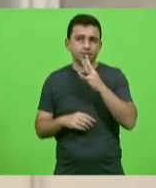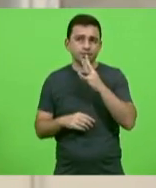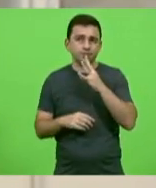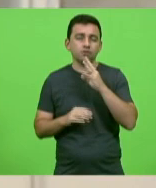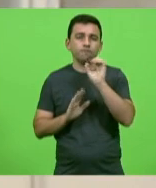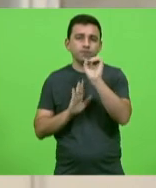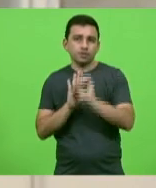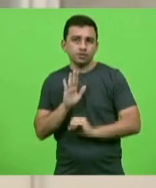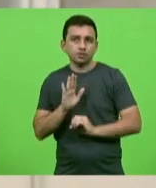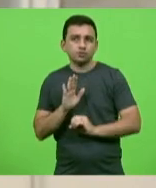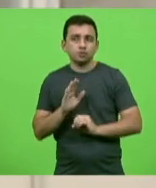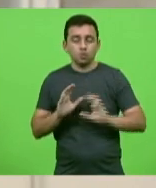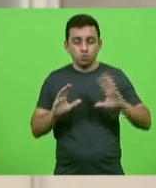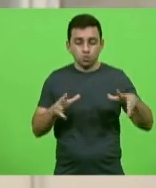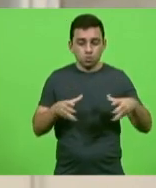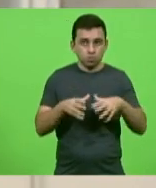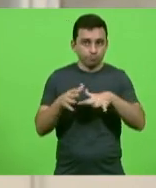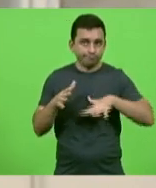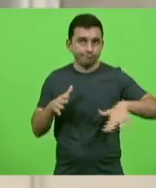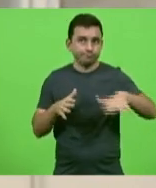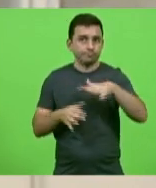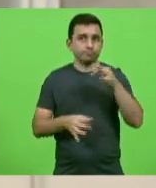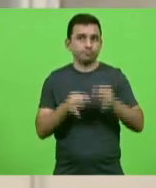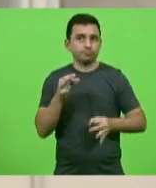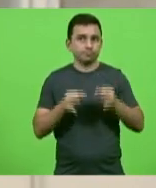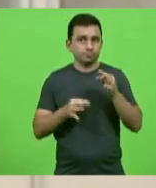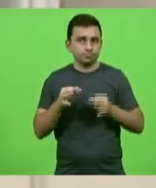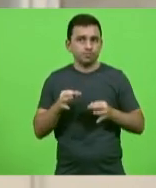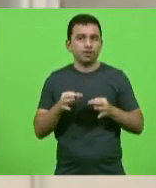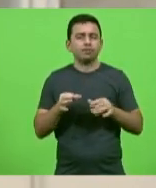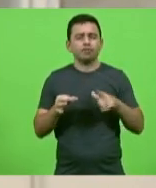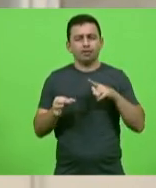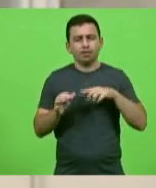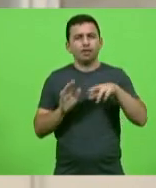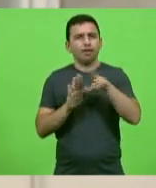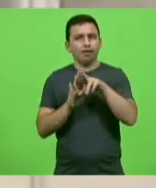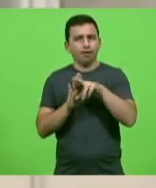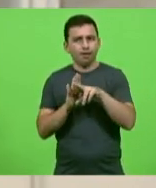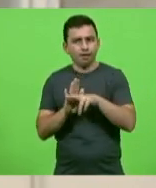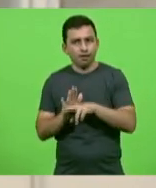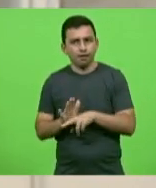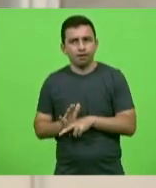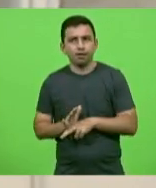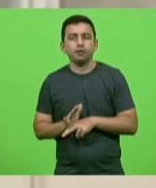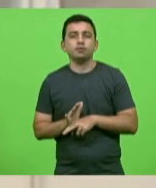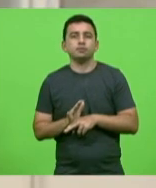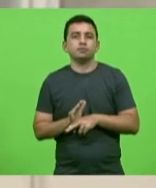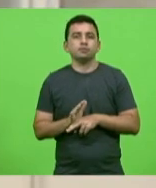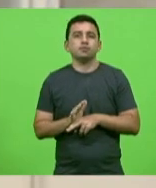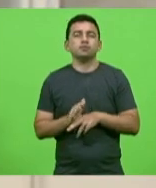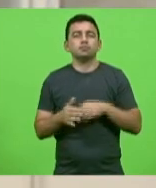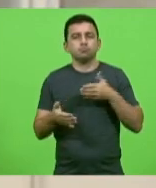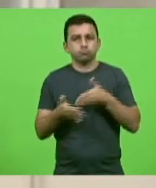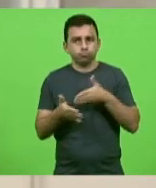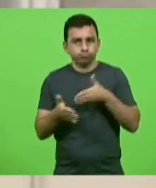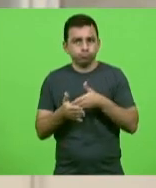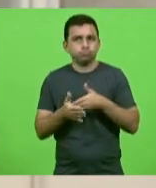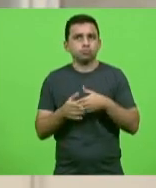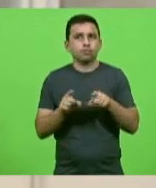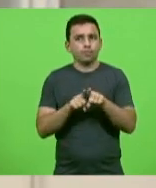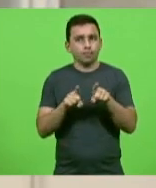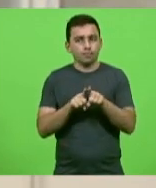fiz para o próprio órgão julgador tendo em vista que são normas benéficas ao Réu e que limitam o poder punitivo